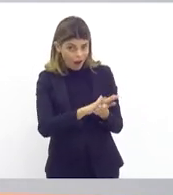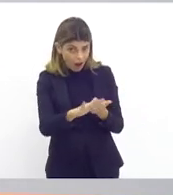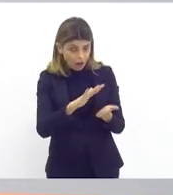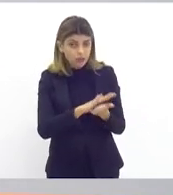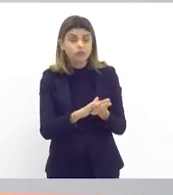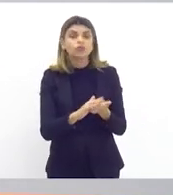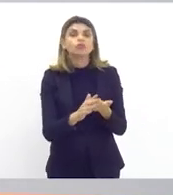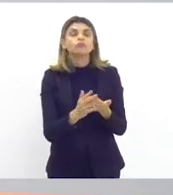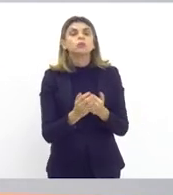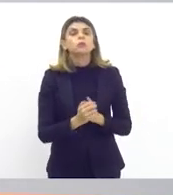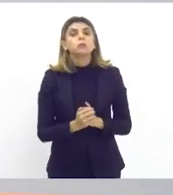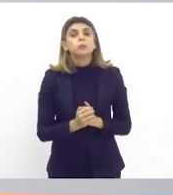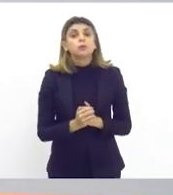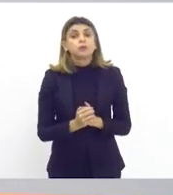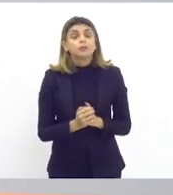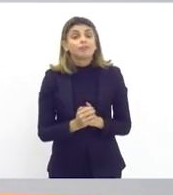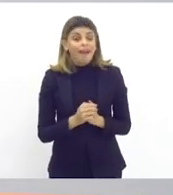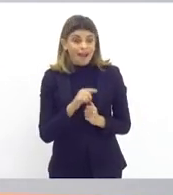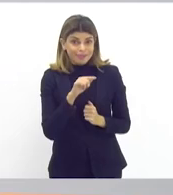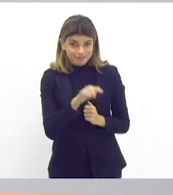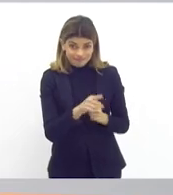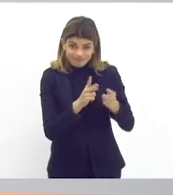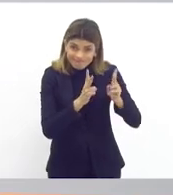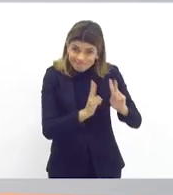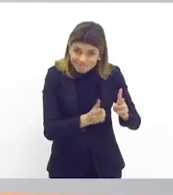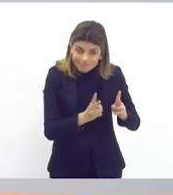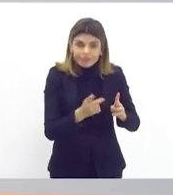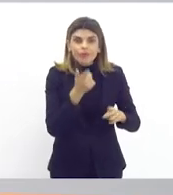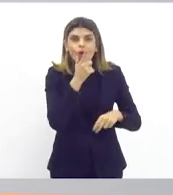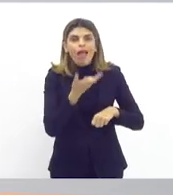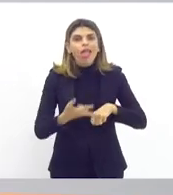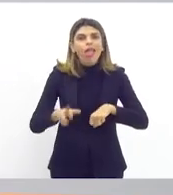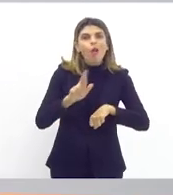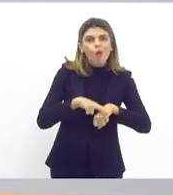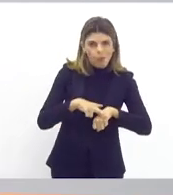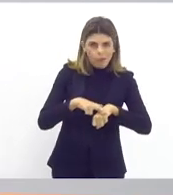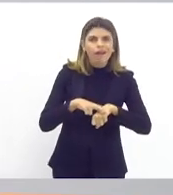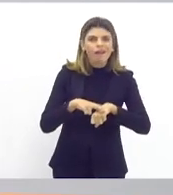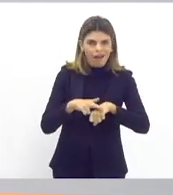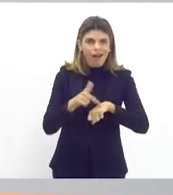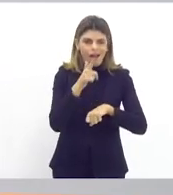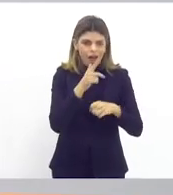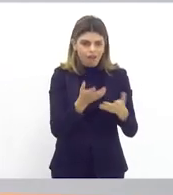O gasto com insumo. Então, essa recuperação, né,